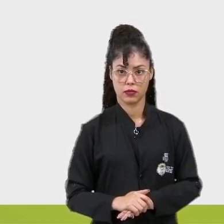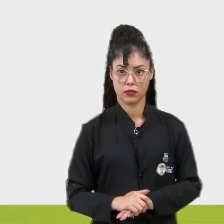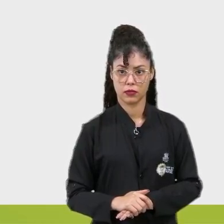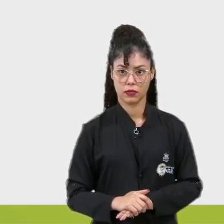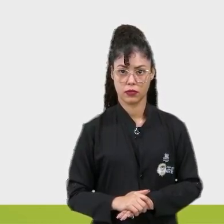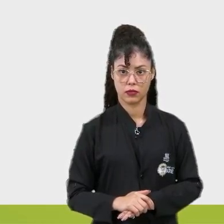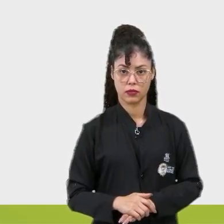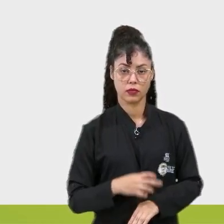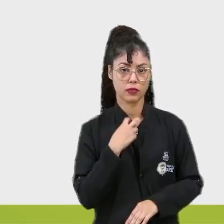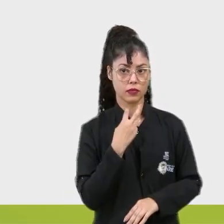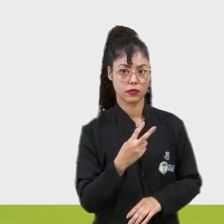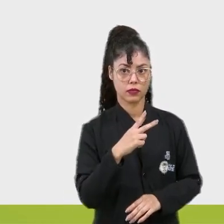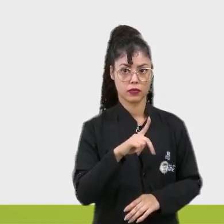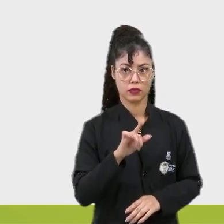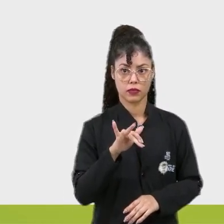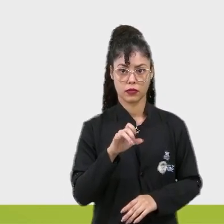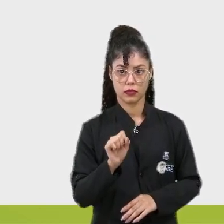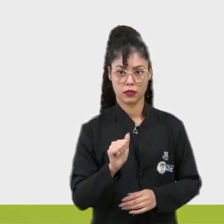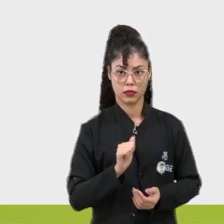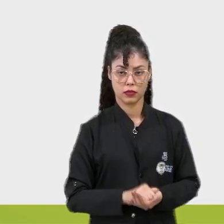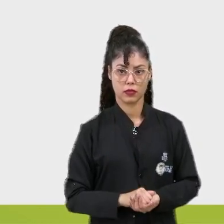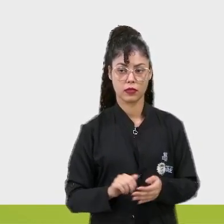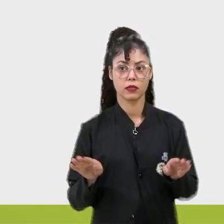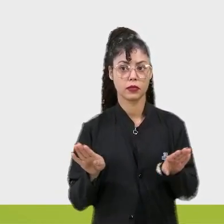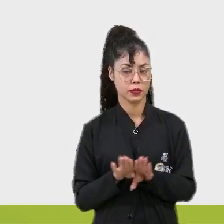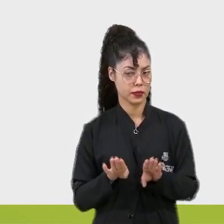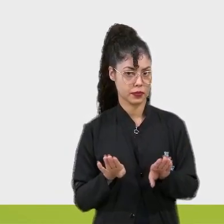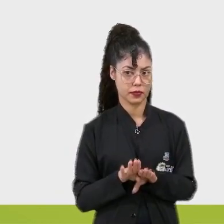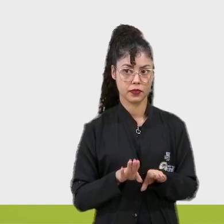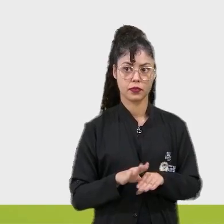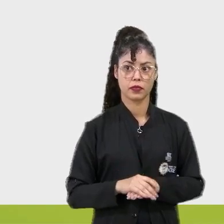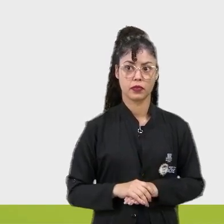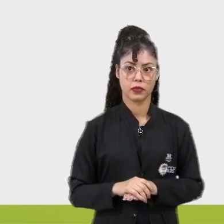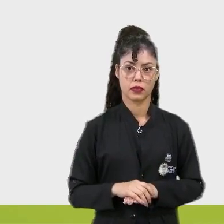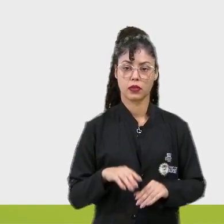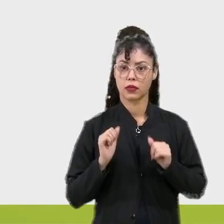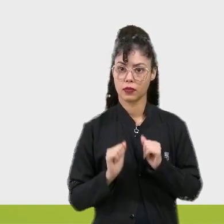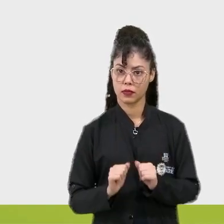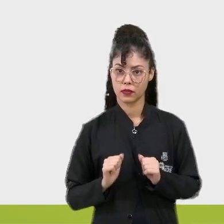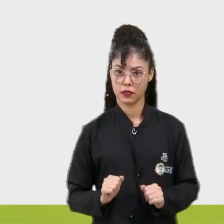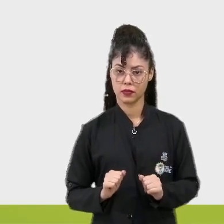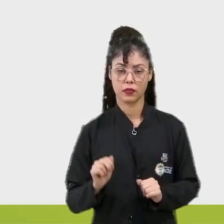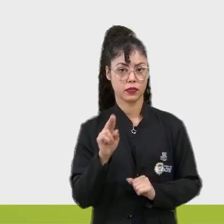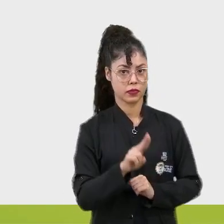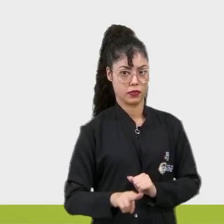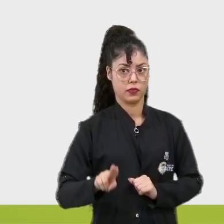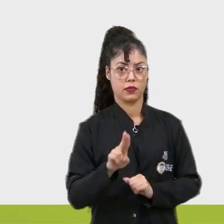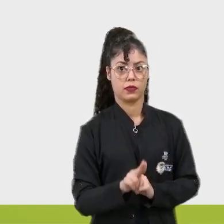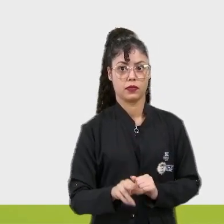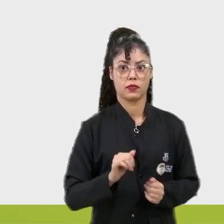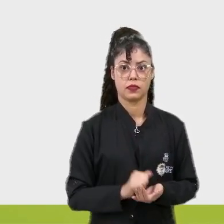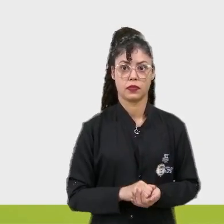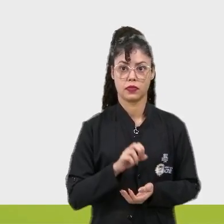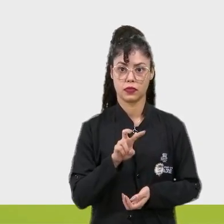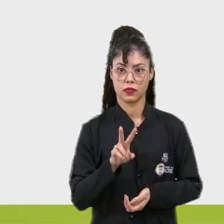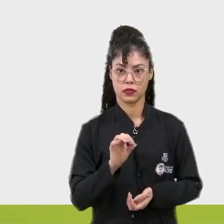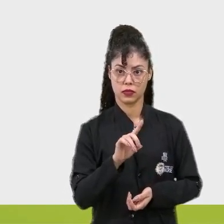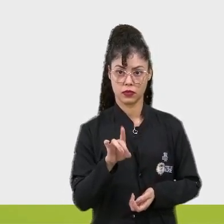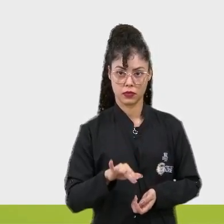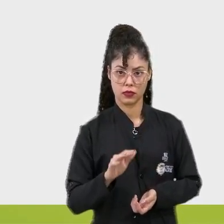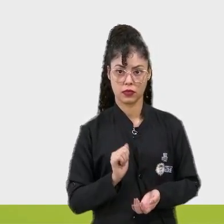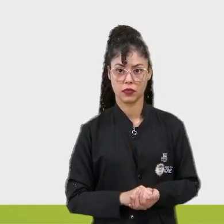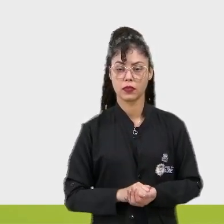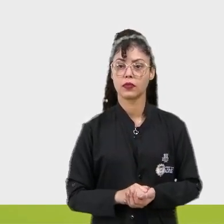Uso da voz passiva também pode ser utilizado. Na voz passiva, o sujeito